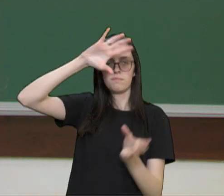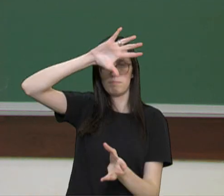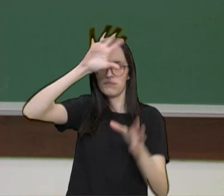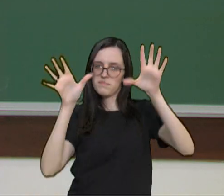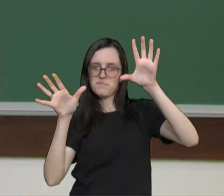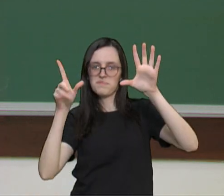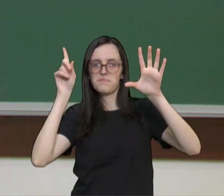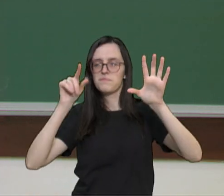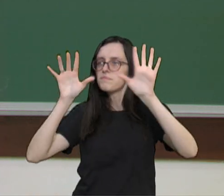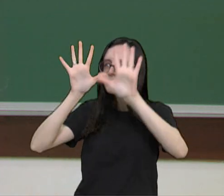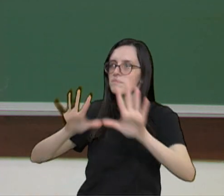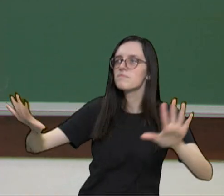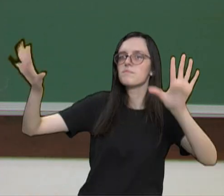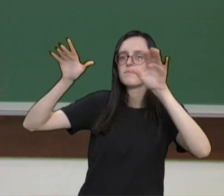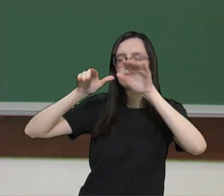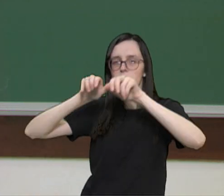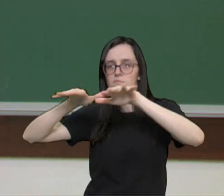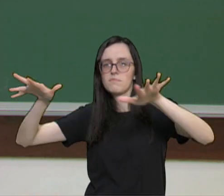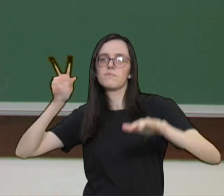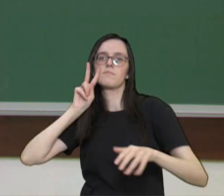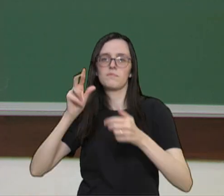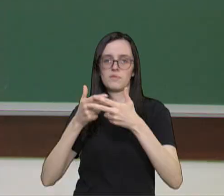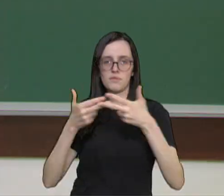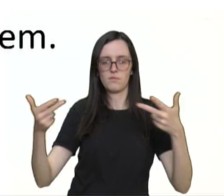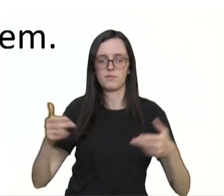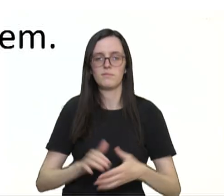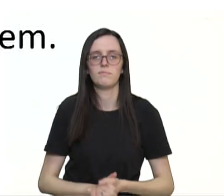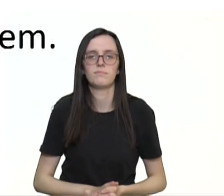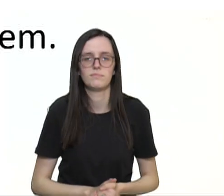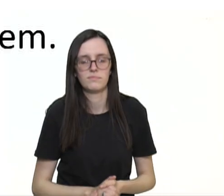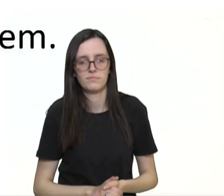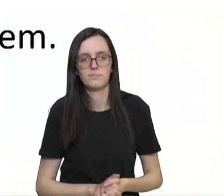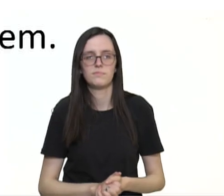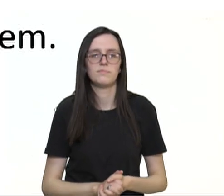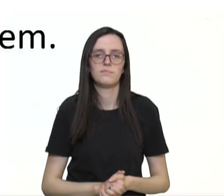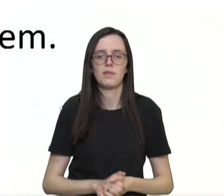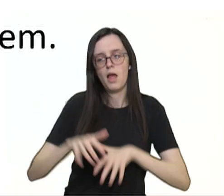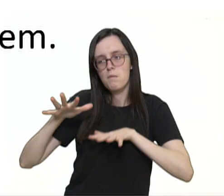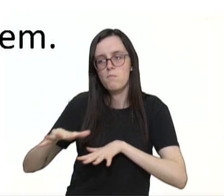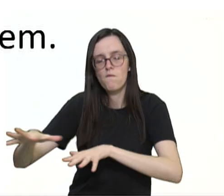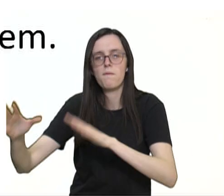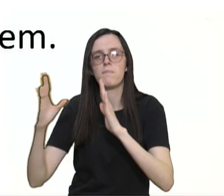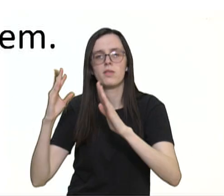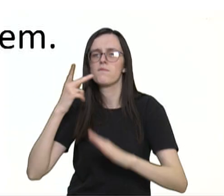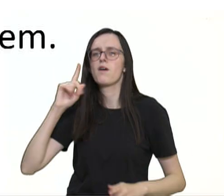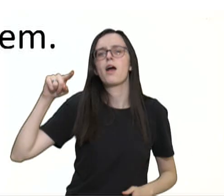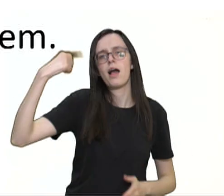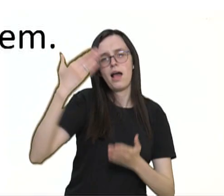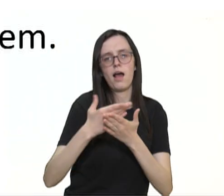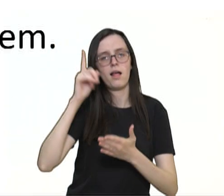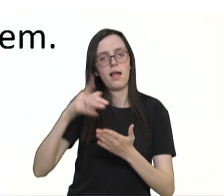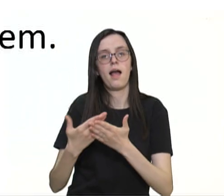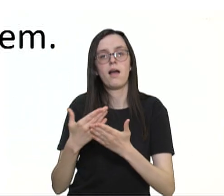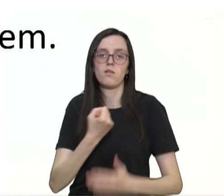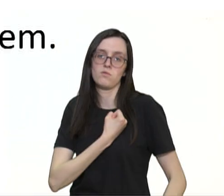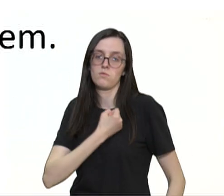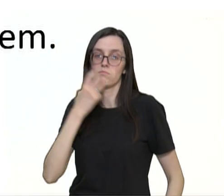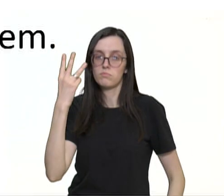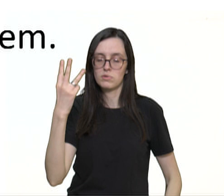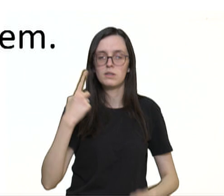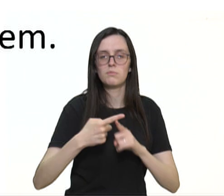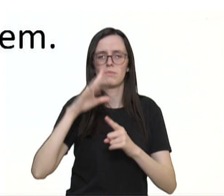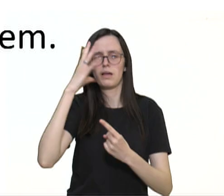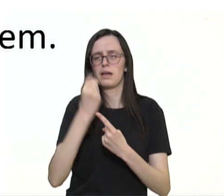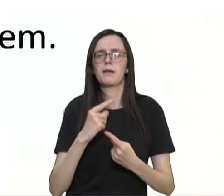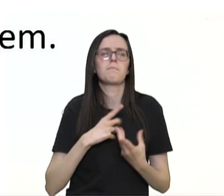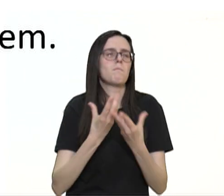É o horizontalzinho. Movimentos e períodos a gente vai falar numa próxima aula, que é a aula 3, porque arte a gente